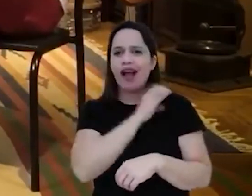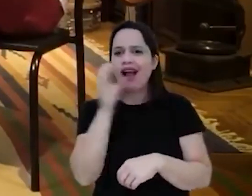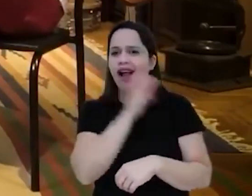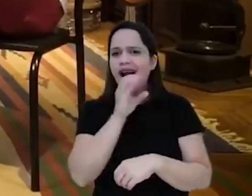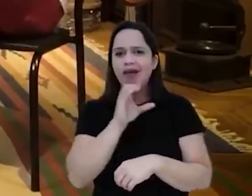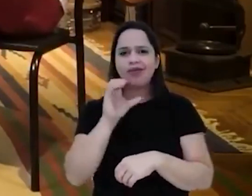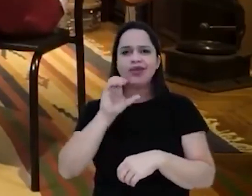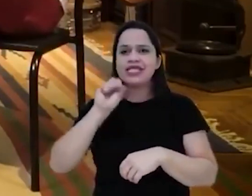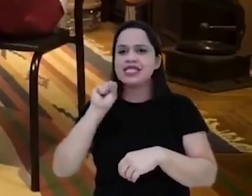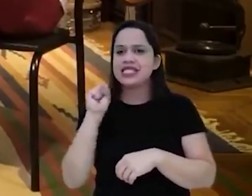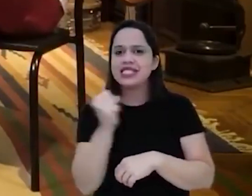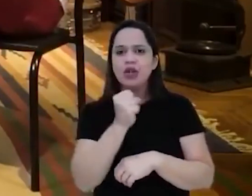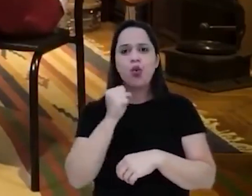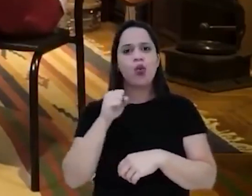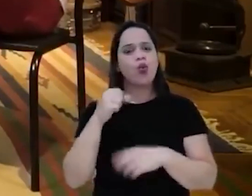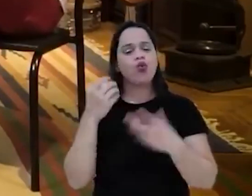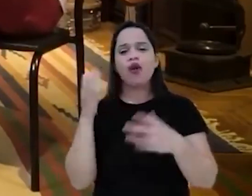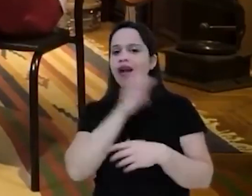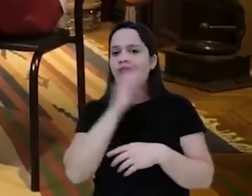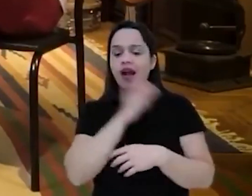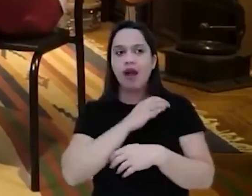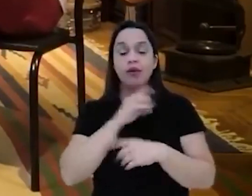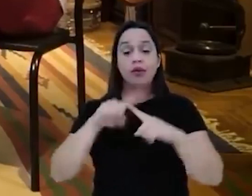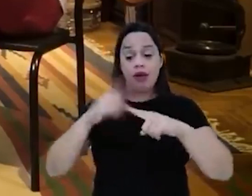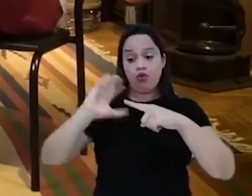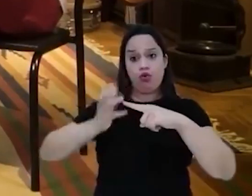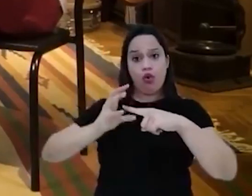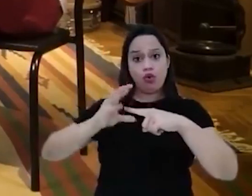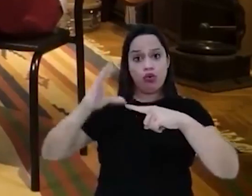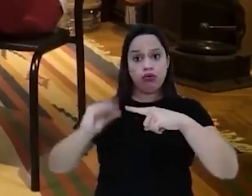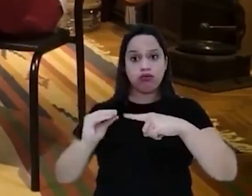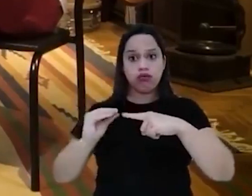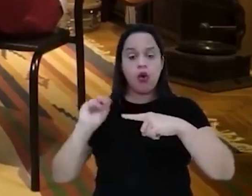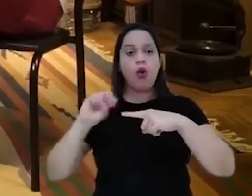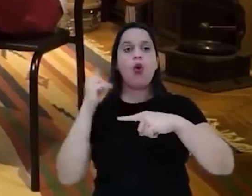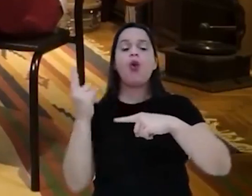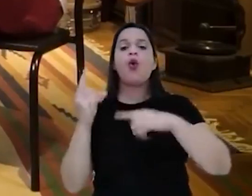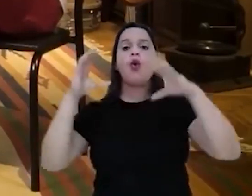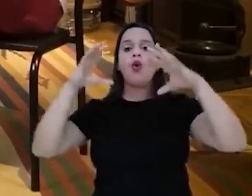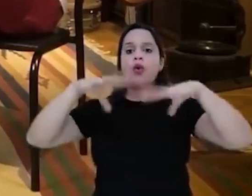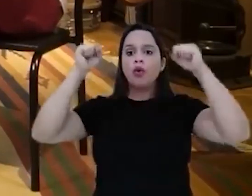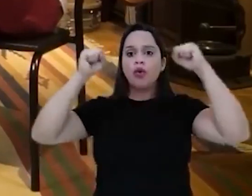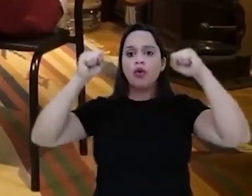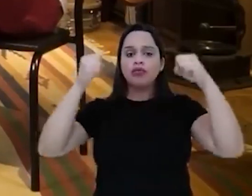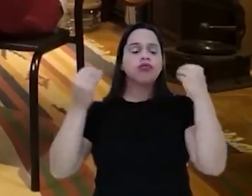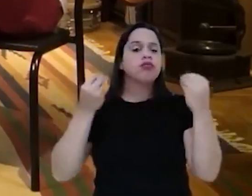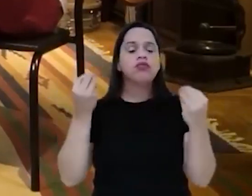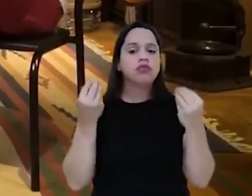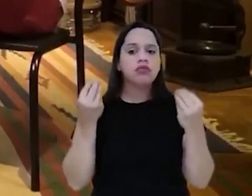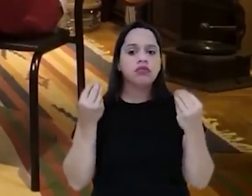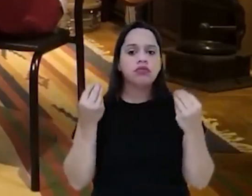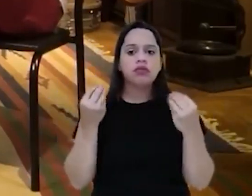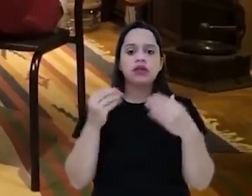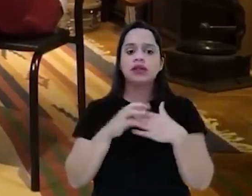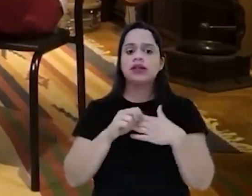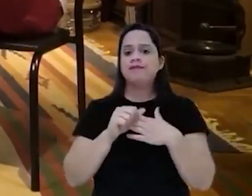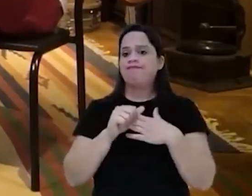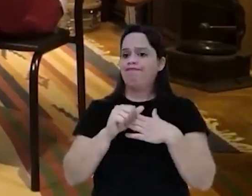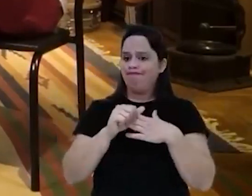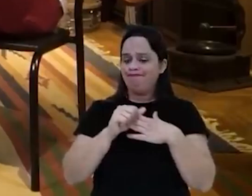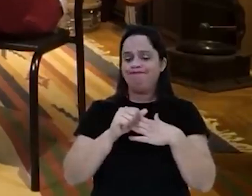de segundos assim sabe muito rápido dá desligado do motor até o rápido muito